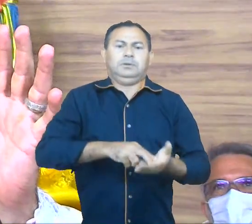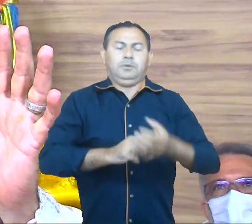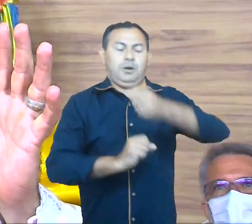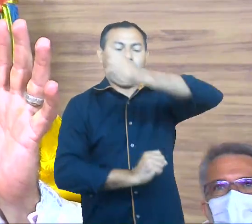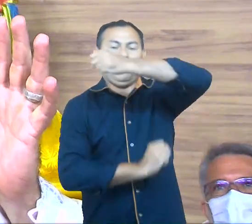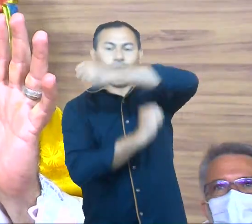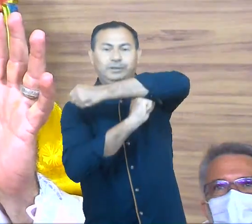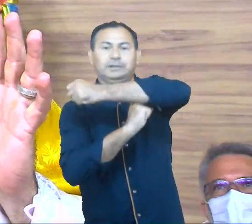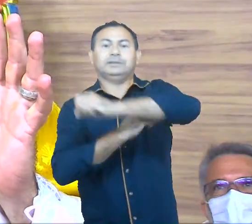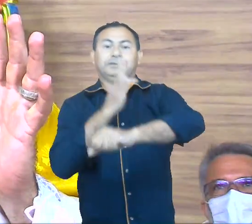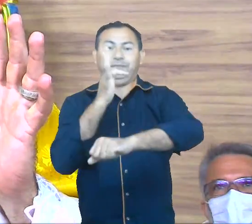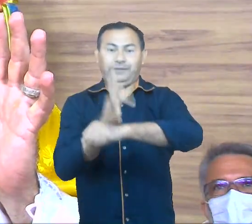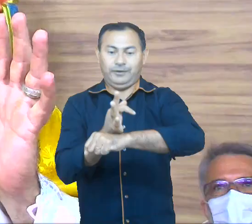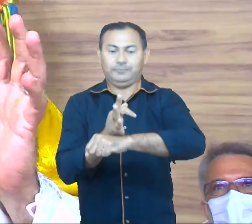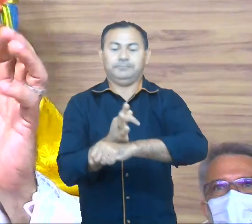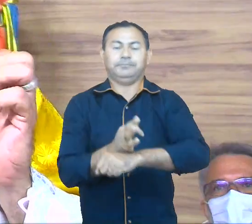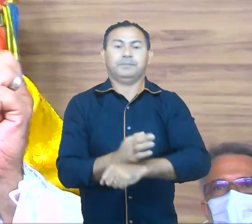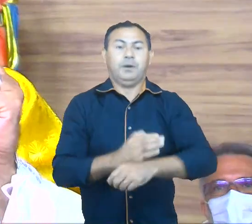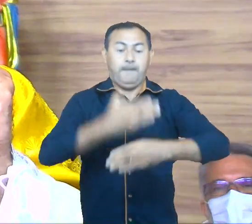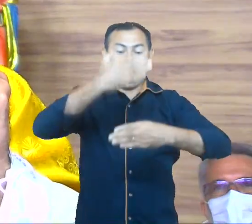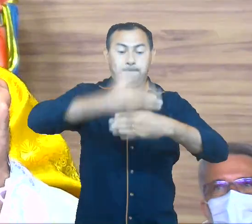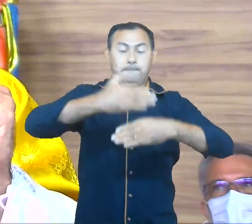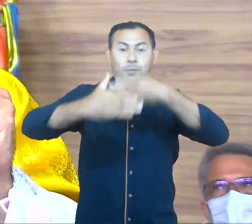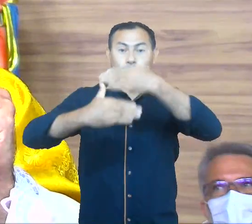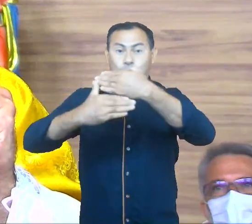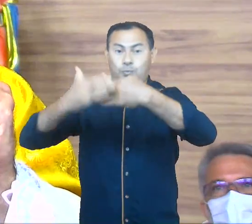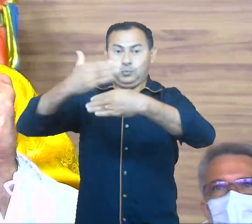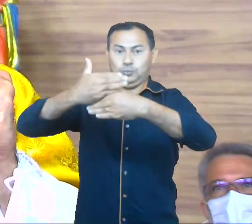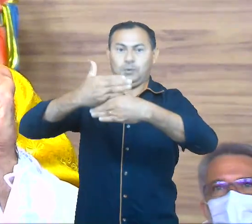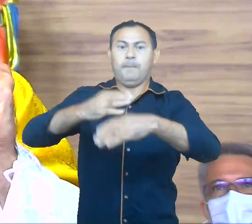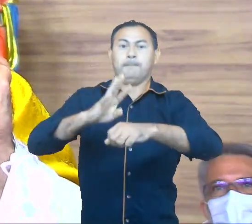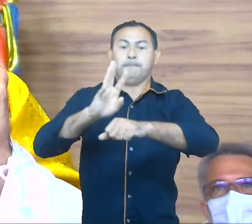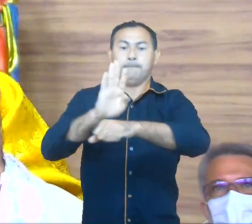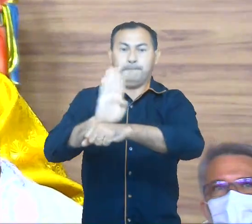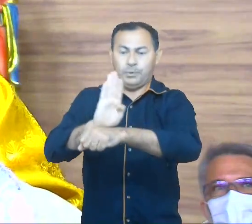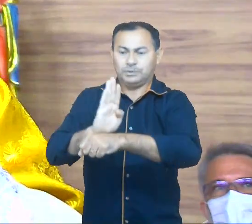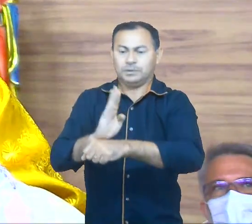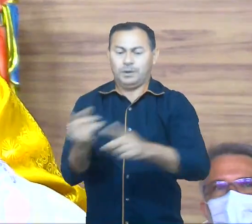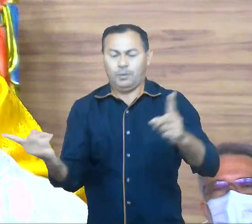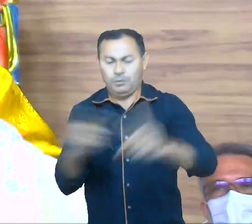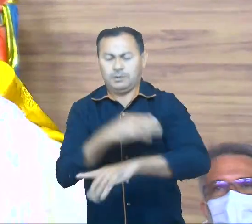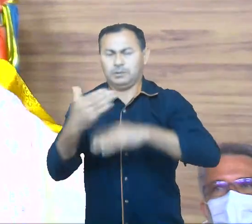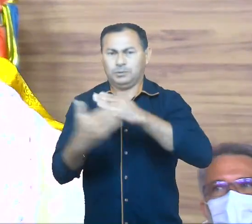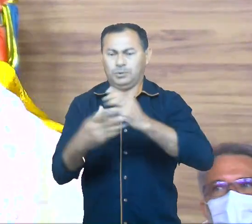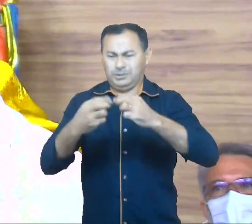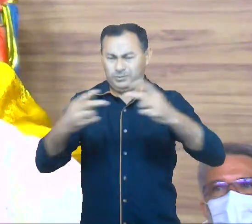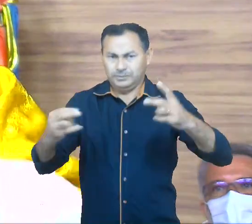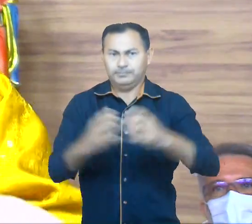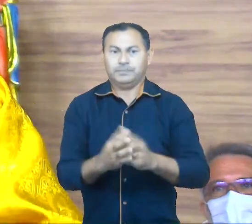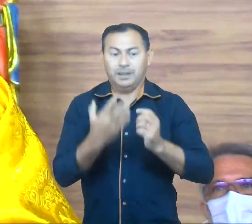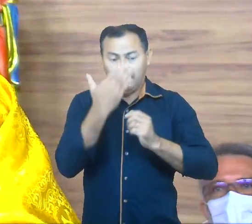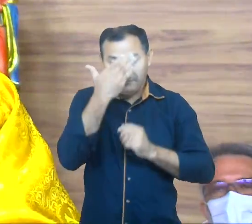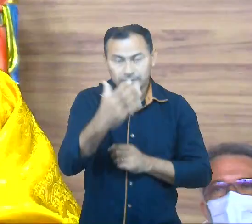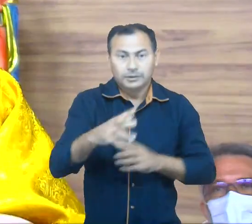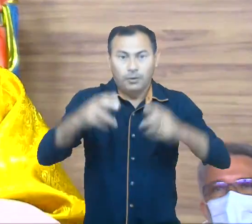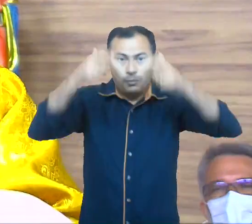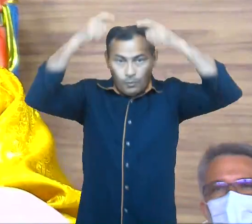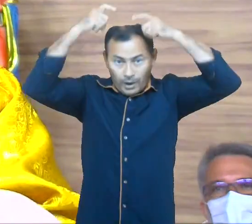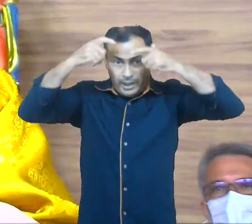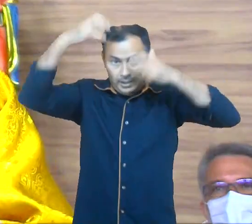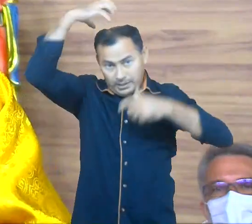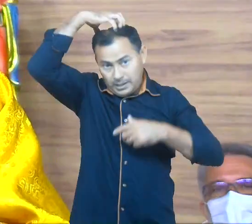ferro, num muro de bronze contra todo o mundo, frente aos reis de Judá e